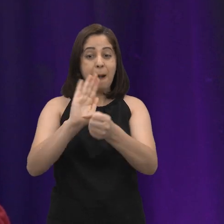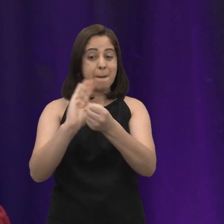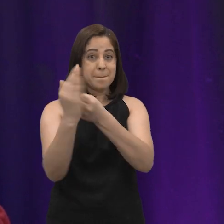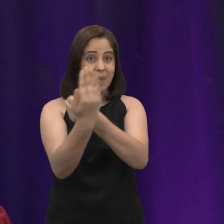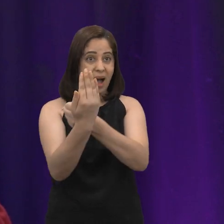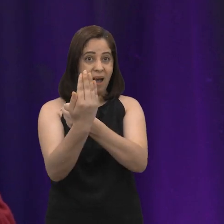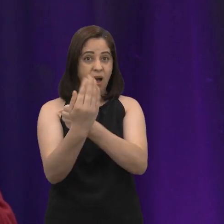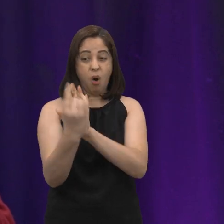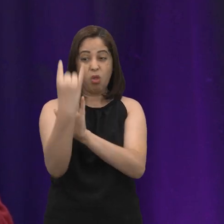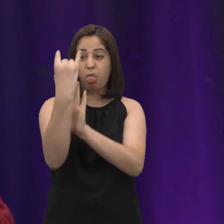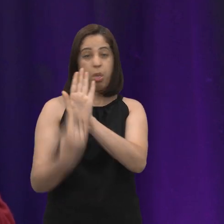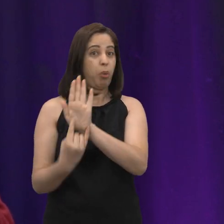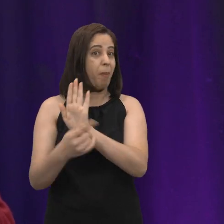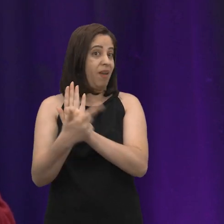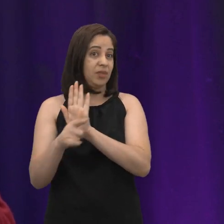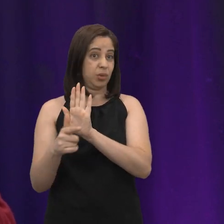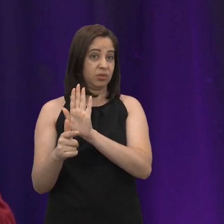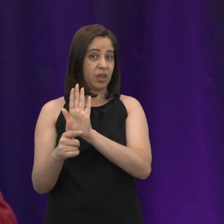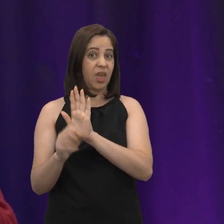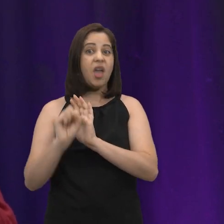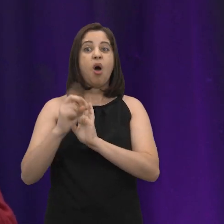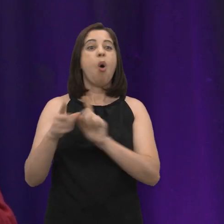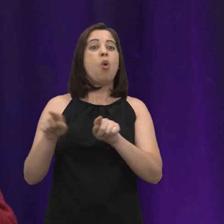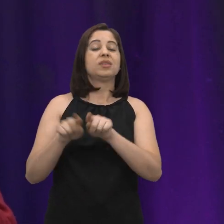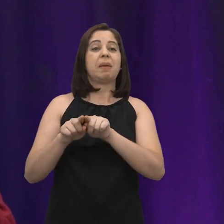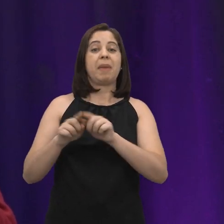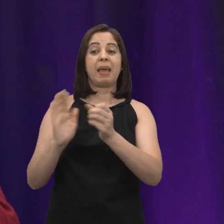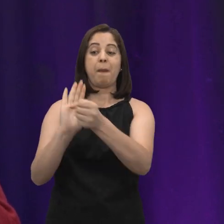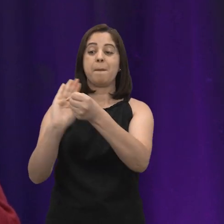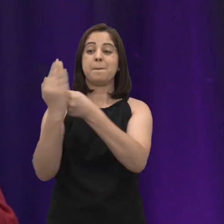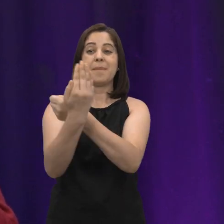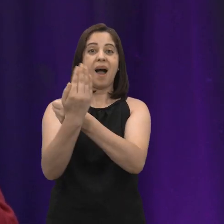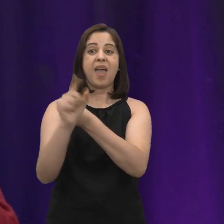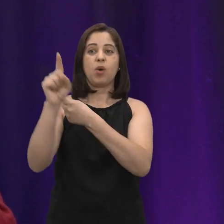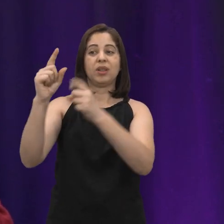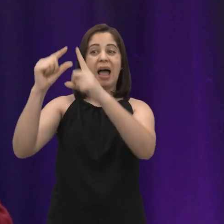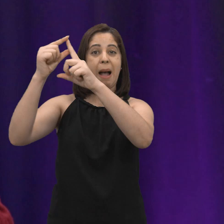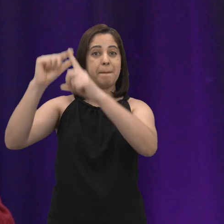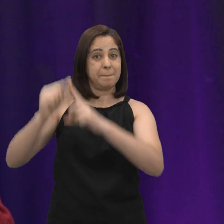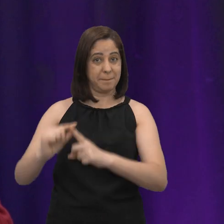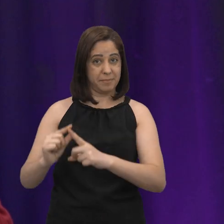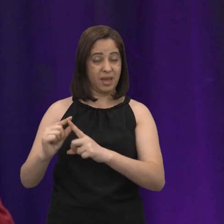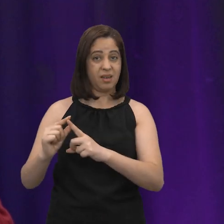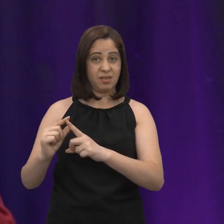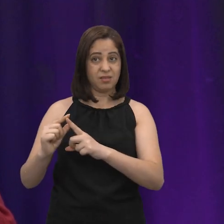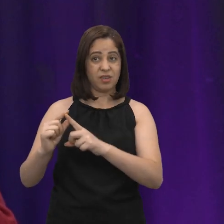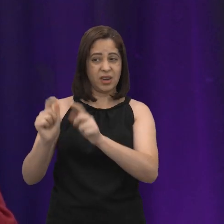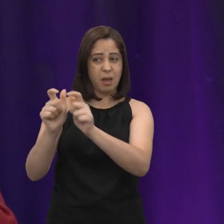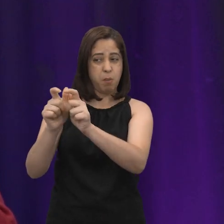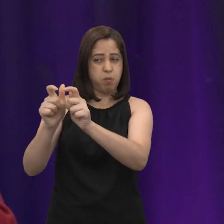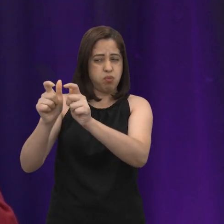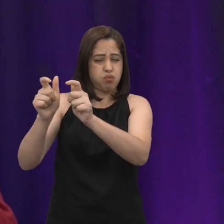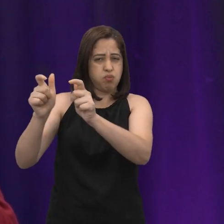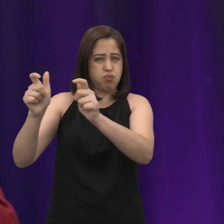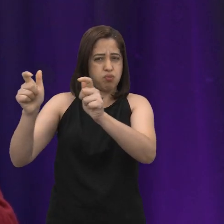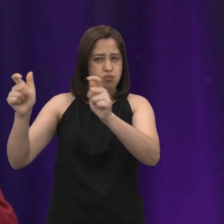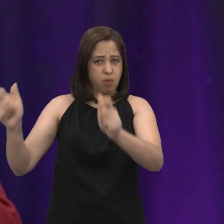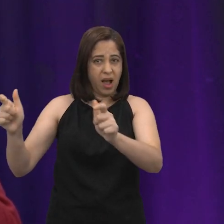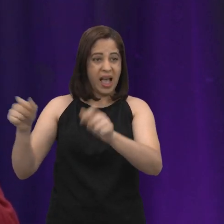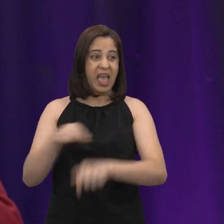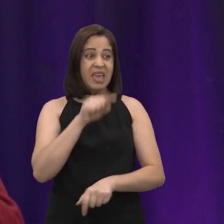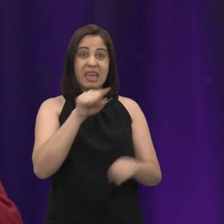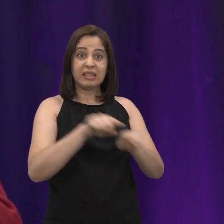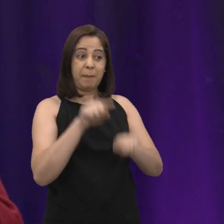regularização fundiária ou mesmo expansão de bairros periféricos, embora também haja expansão urbana